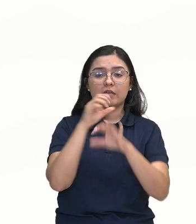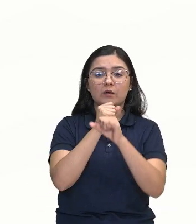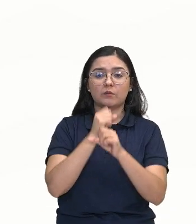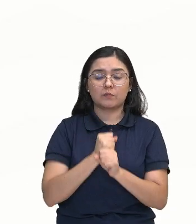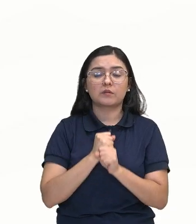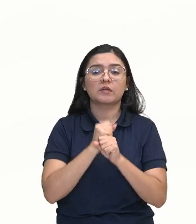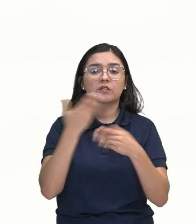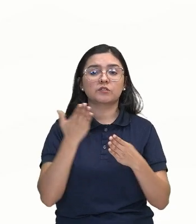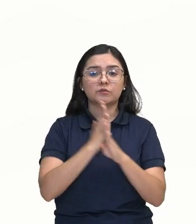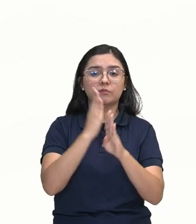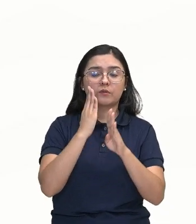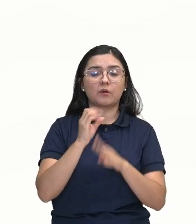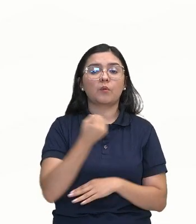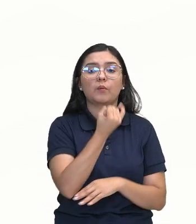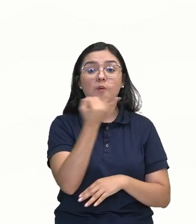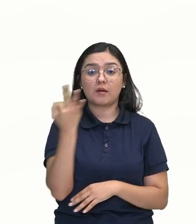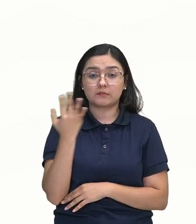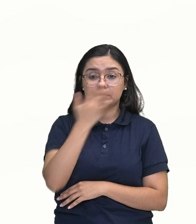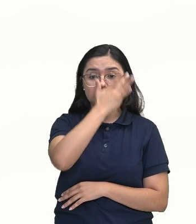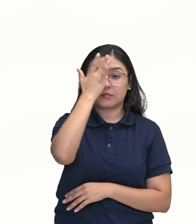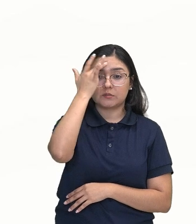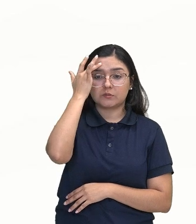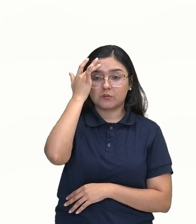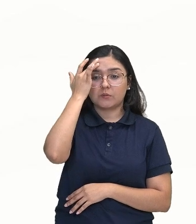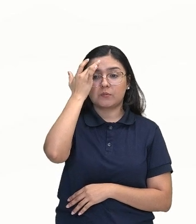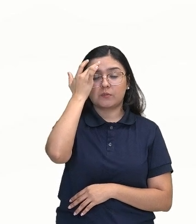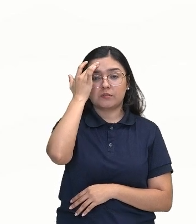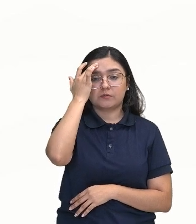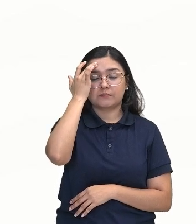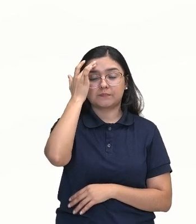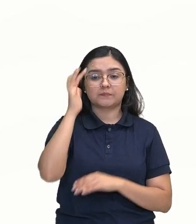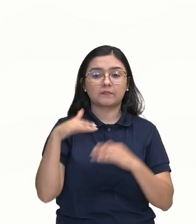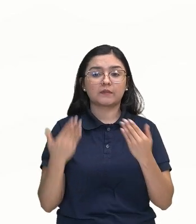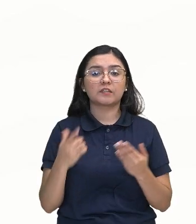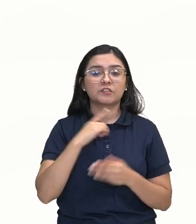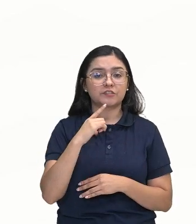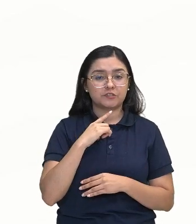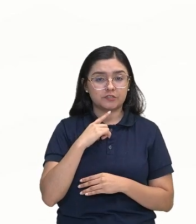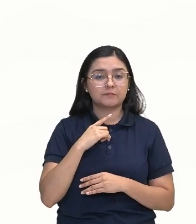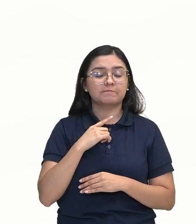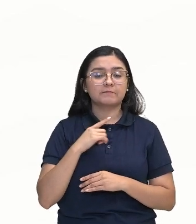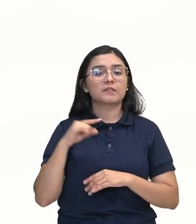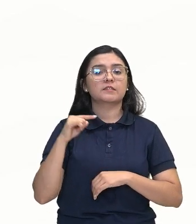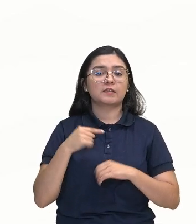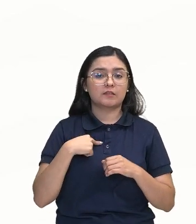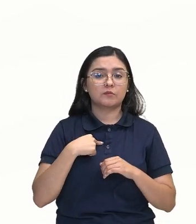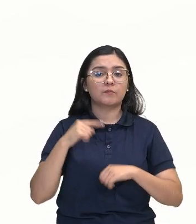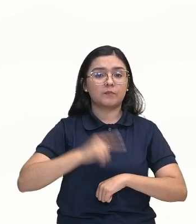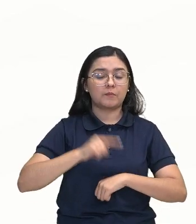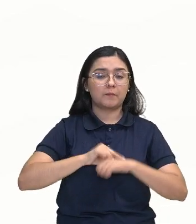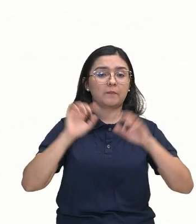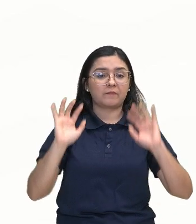calcule e determine a quantidade de pessoas, em média, que haviam nesse momento no festival.